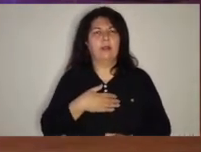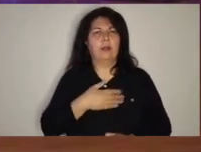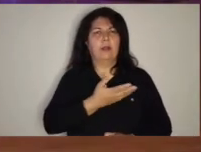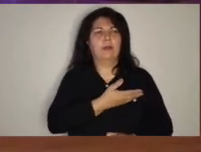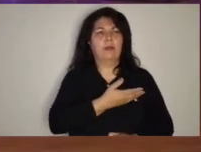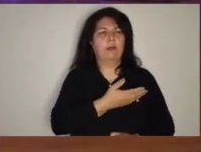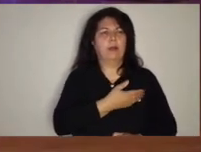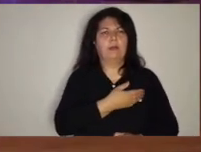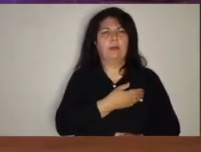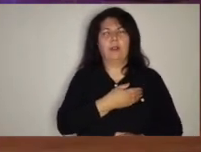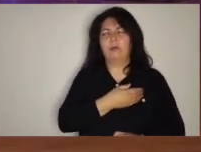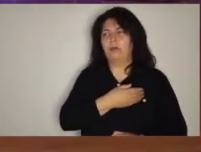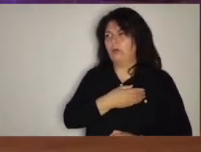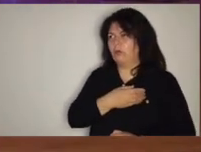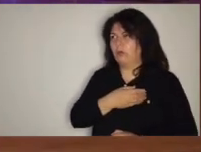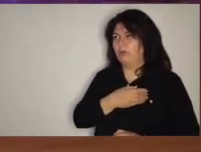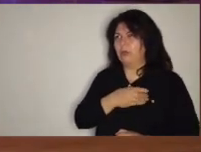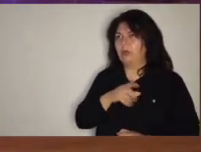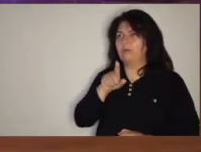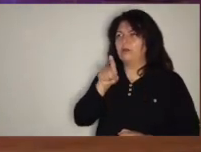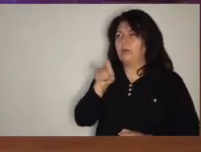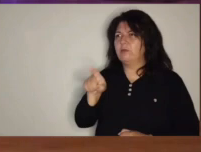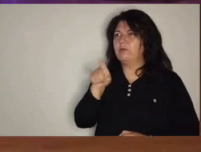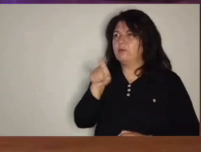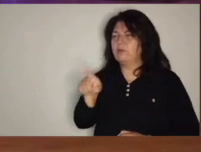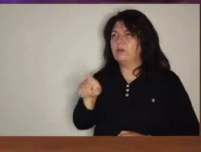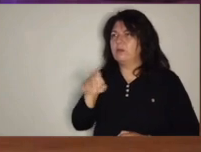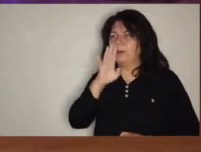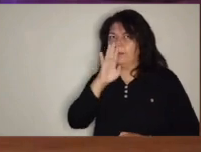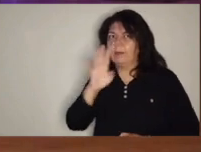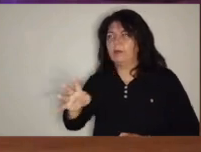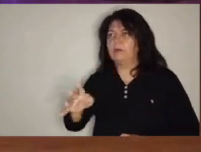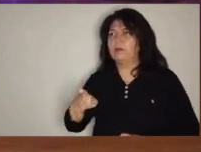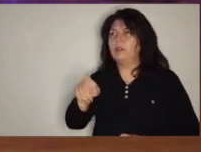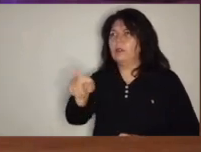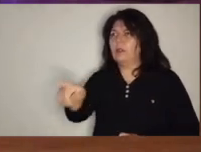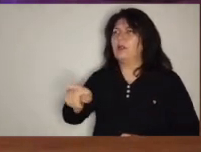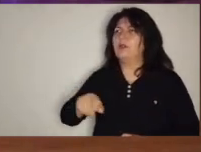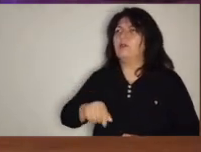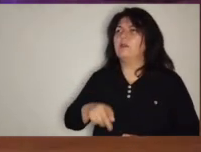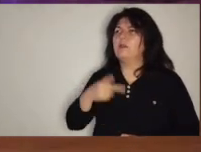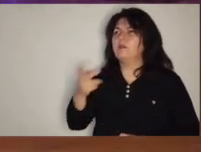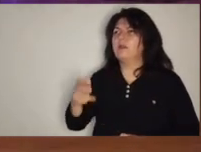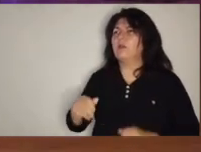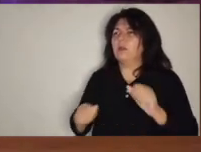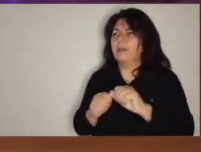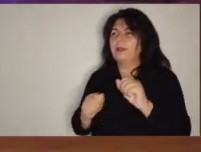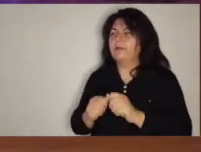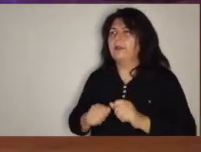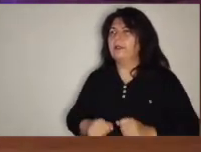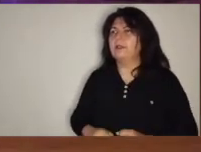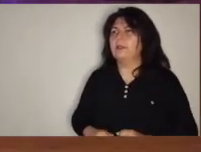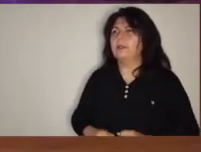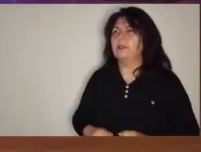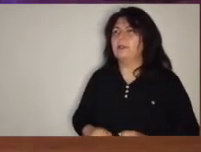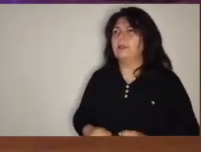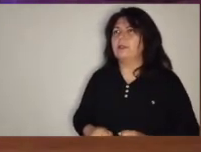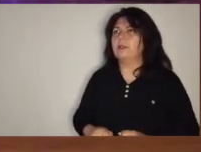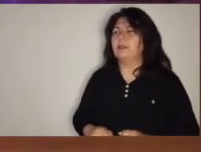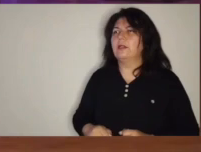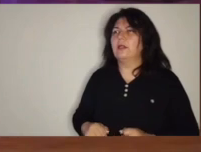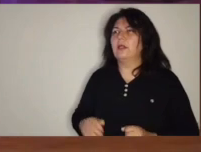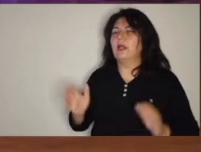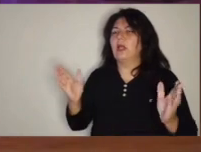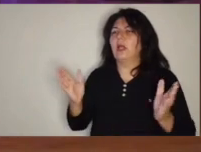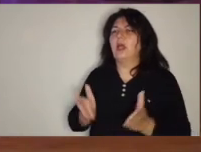na sexta-feira passada. E aí um colega meu virou, apontou o dedo e falou assim: a culpa é